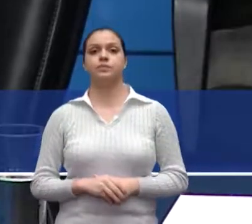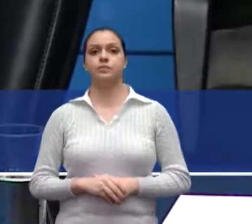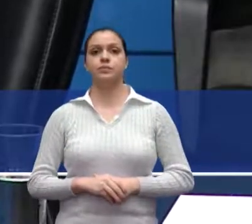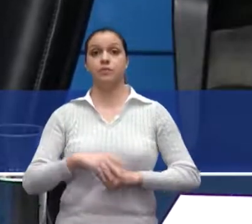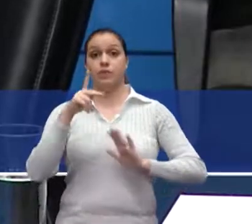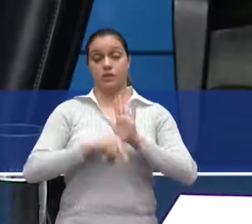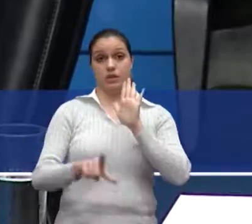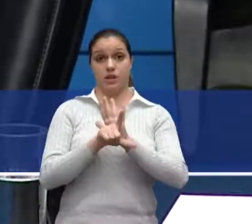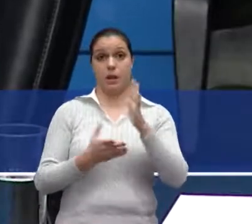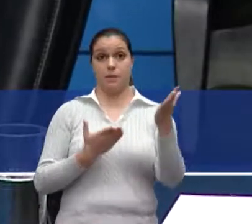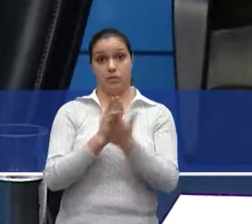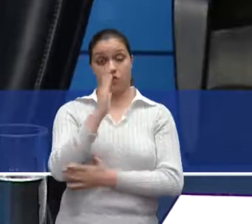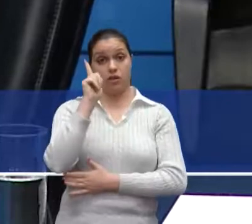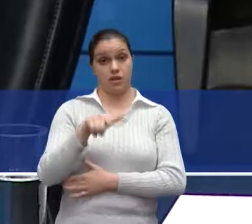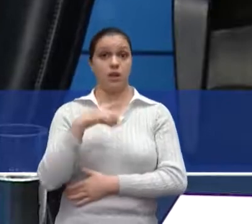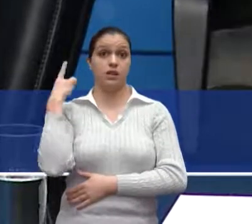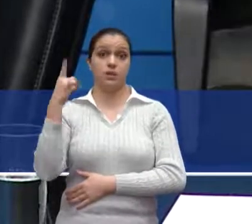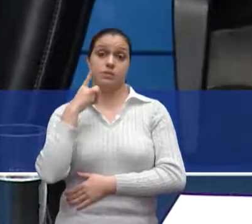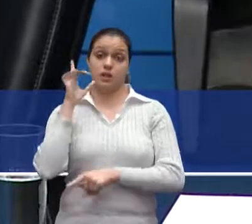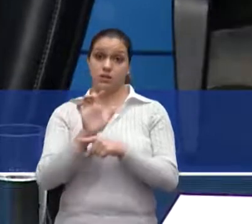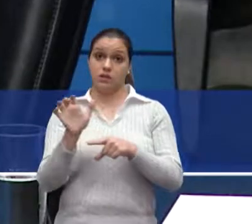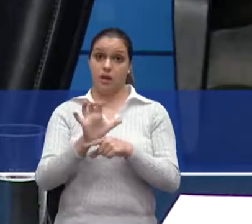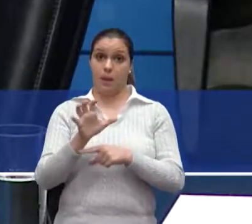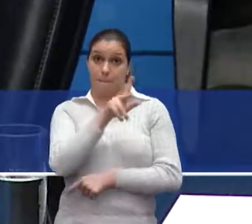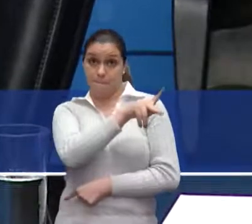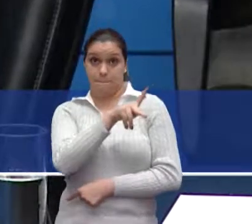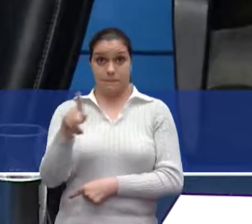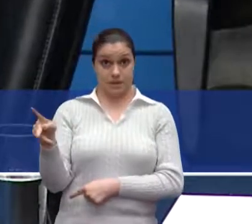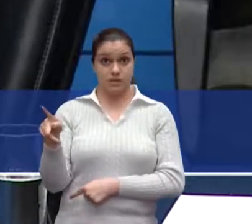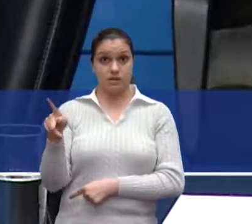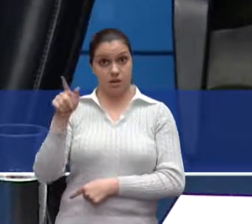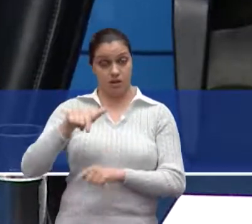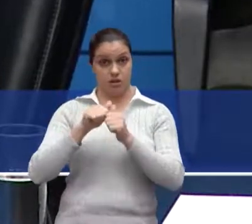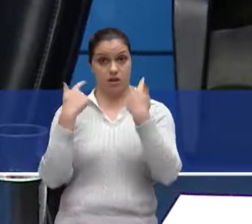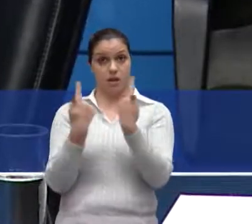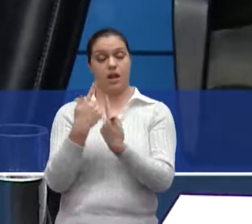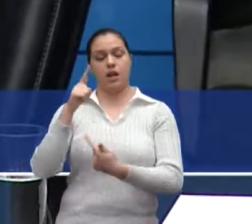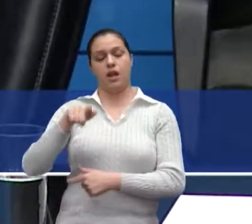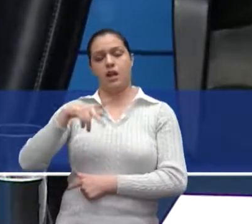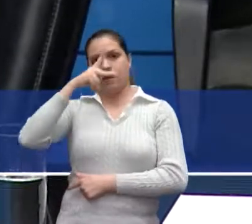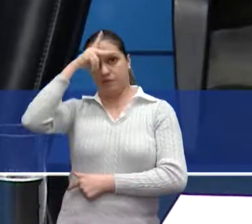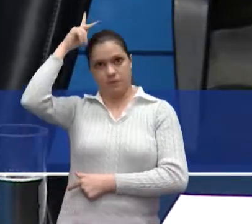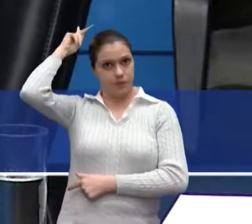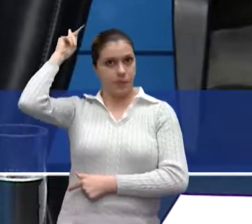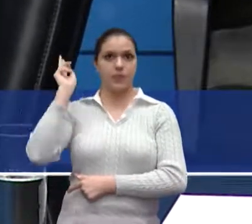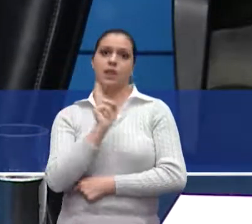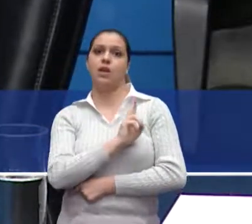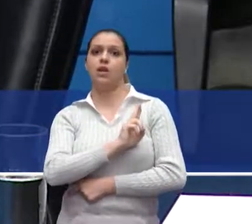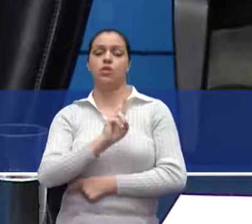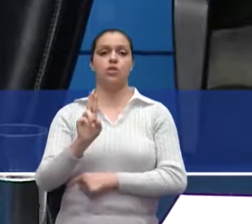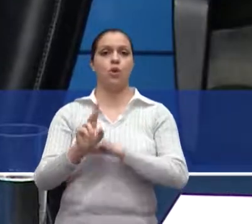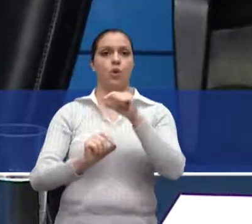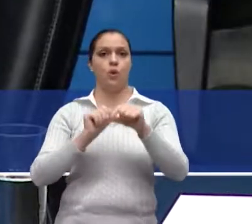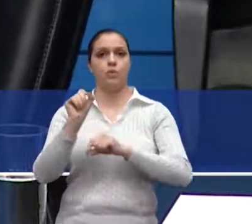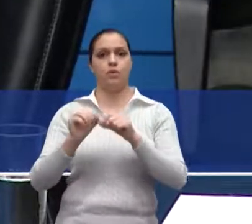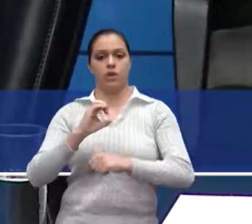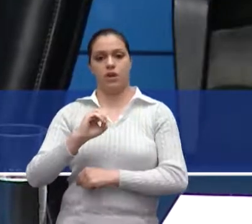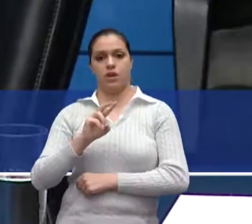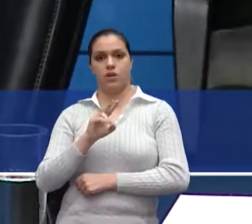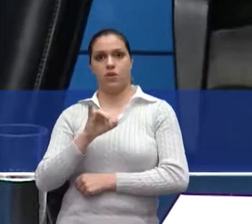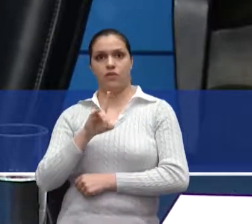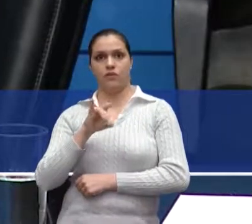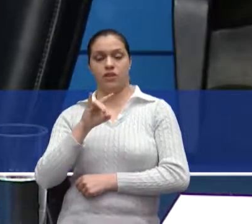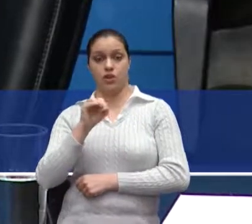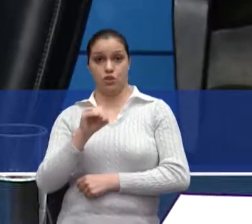projeto aprovado é do deputado estadual e presidente da Alemes, deputado Paulo Correia, e denomina Ovídio de Oliveira e